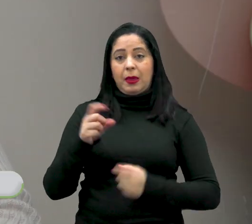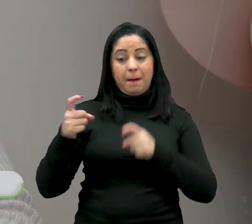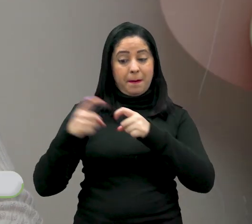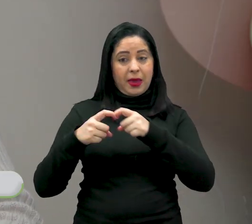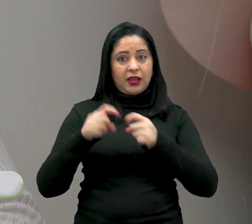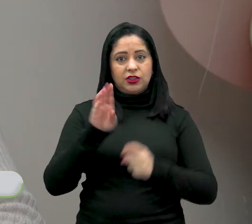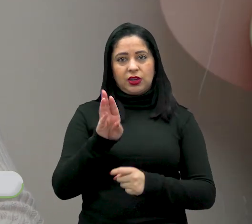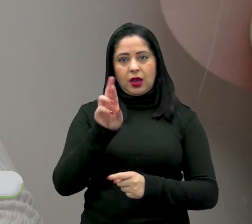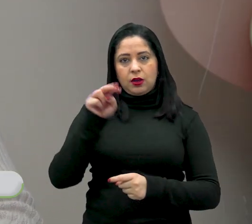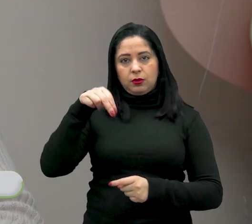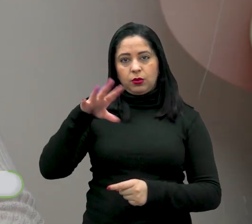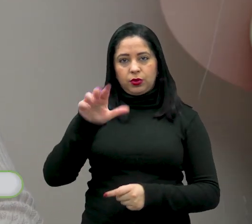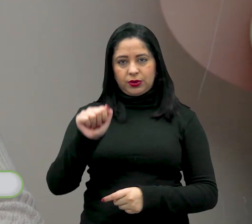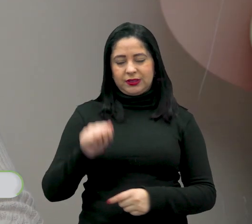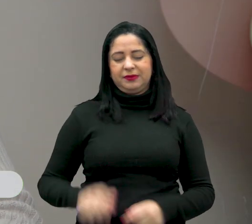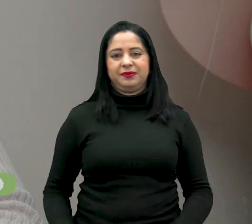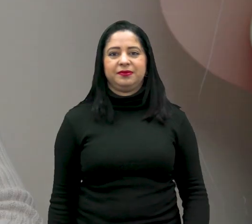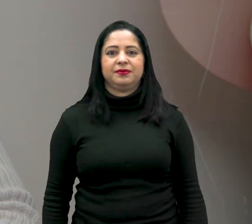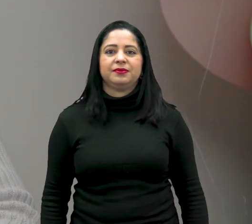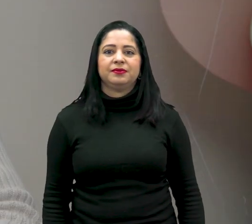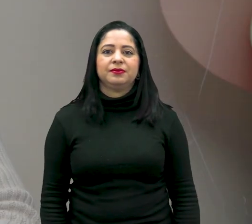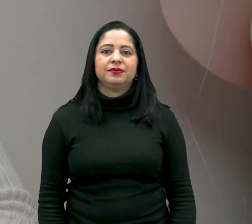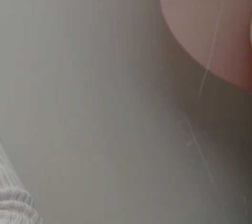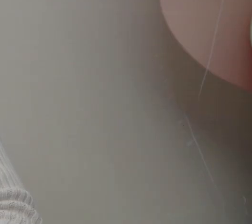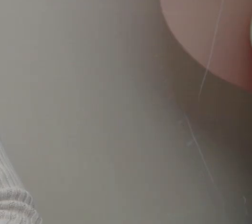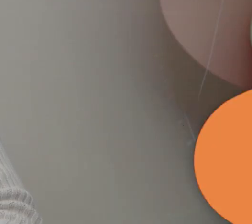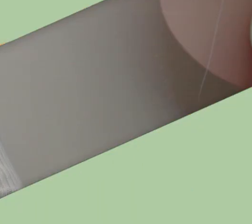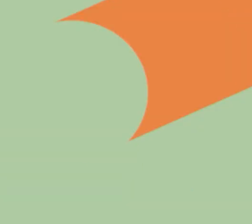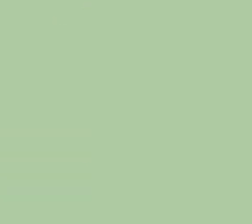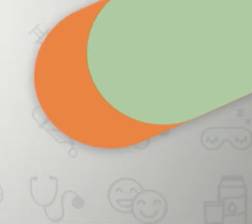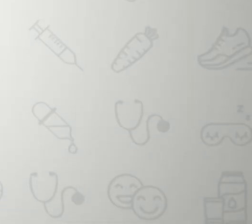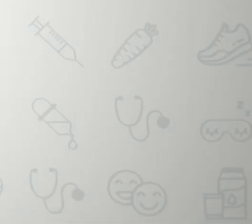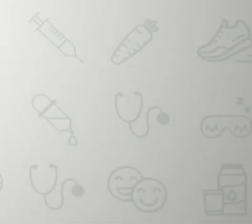ortopedista, doutora Bruna Stolf. Até já.